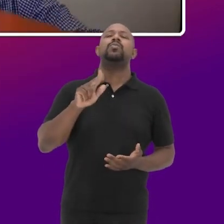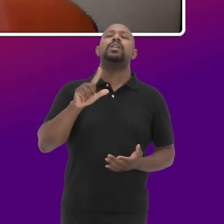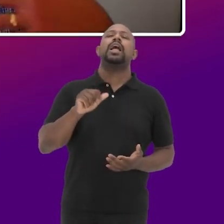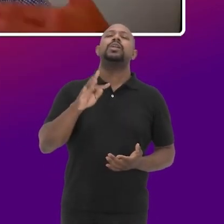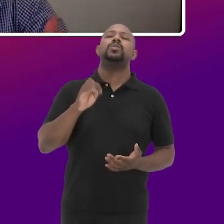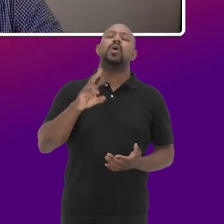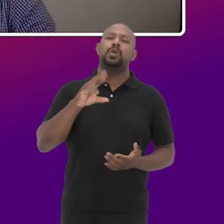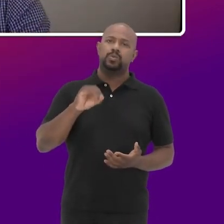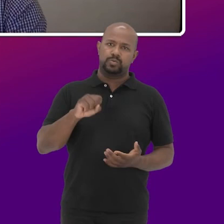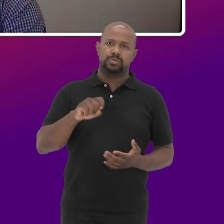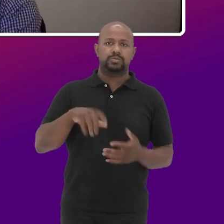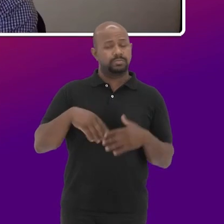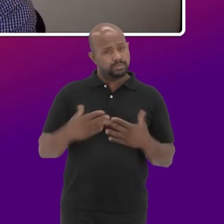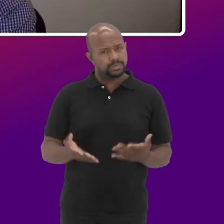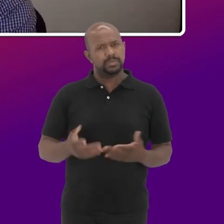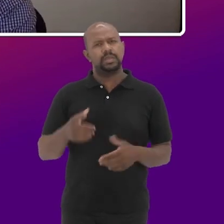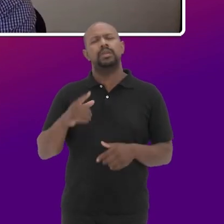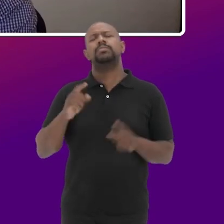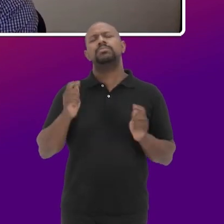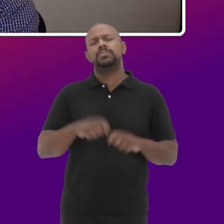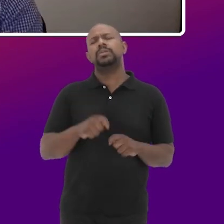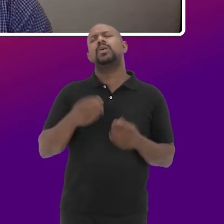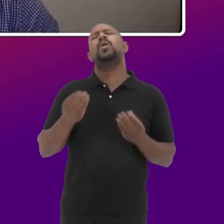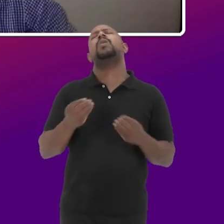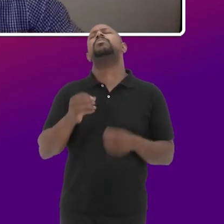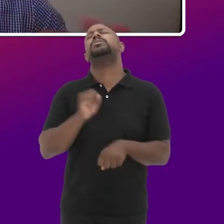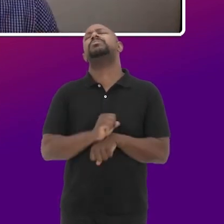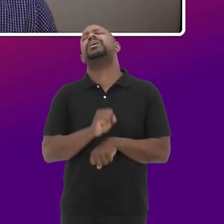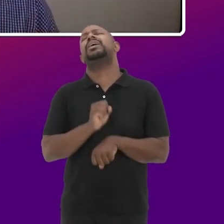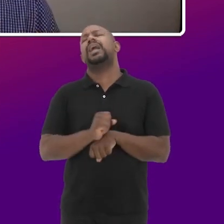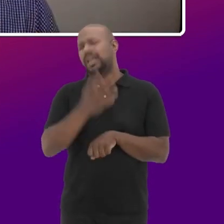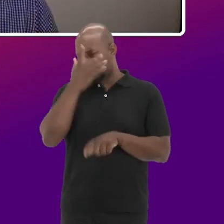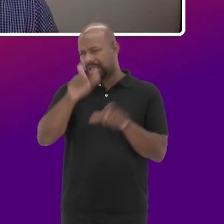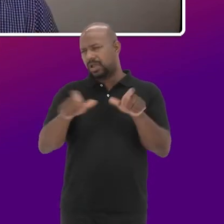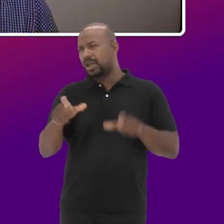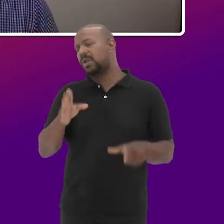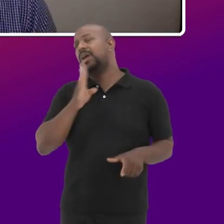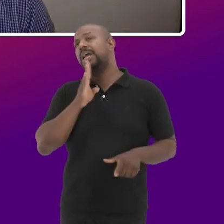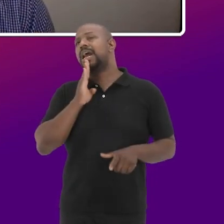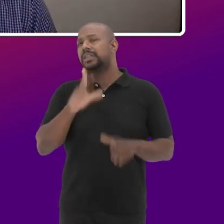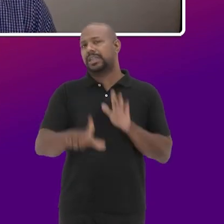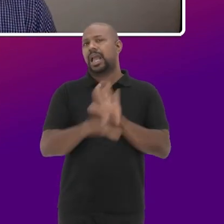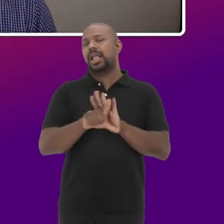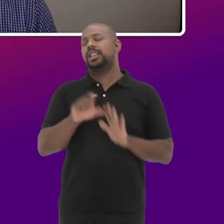regulatórios, sem ter que esperar que alguém fizesse a lei.